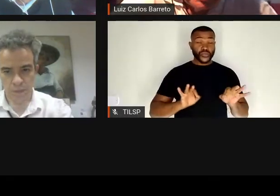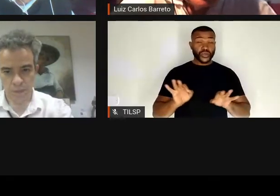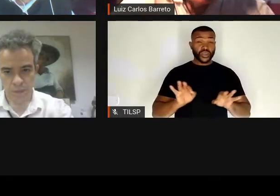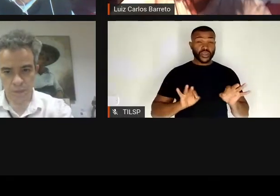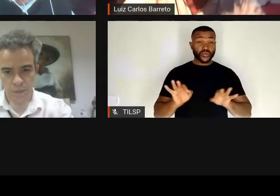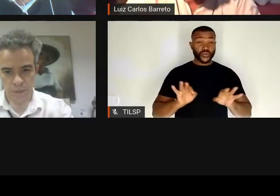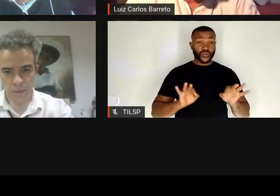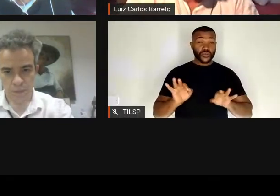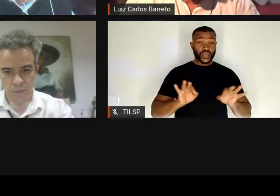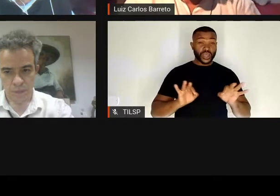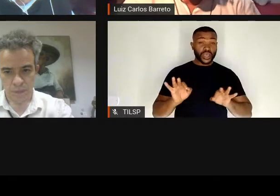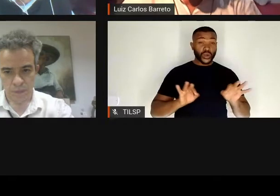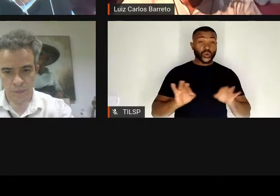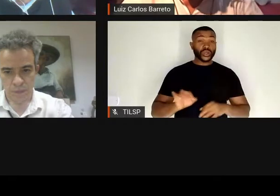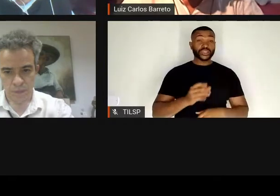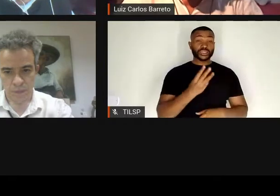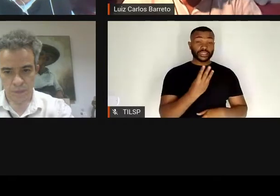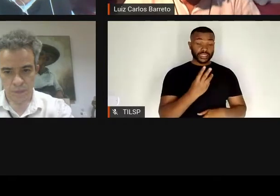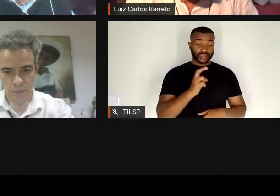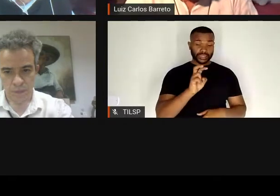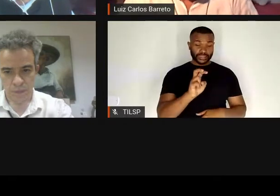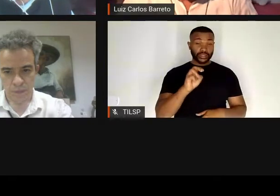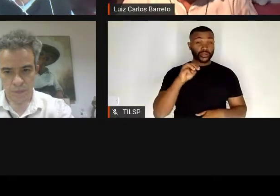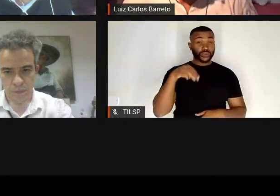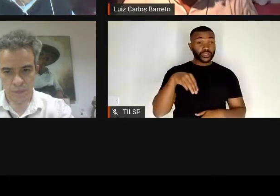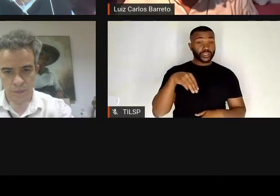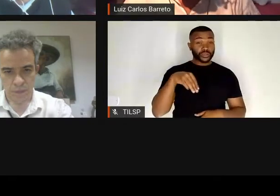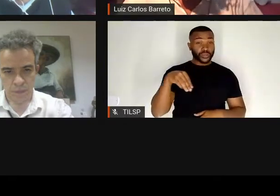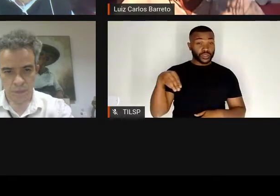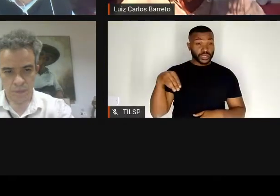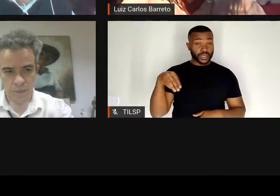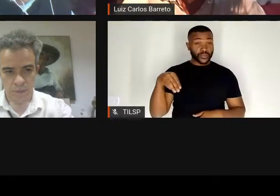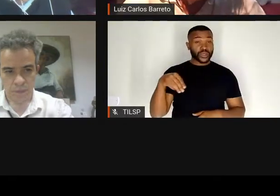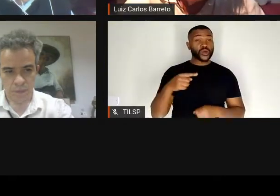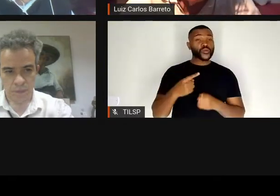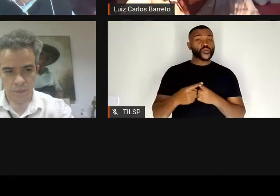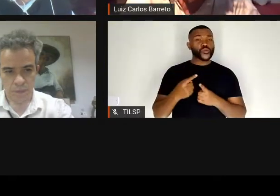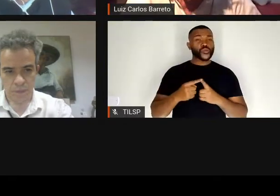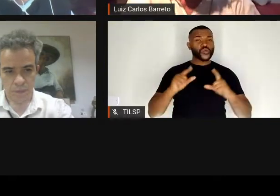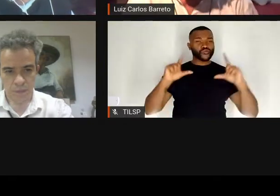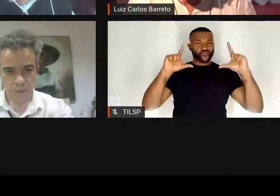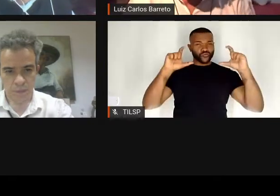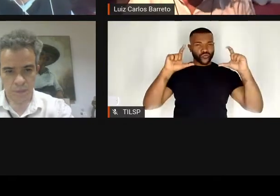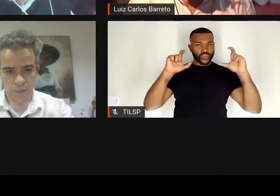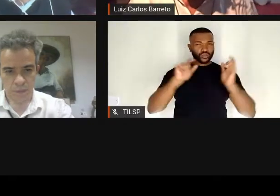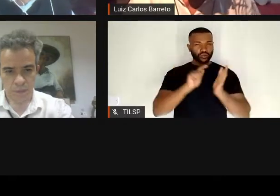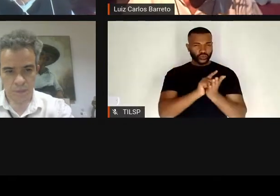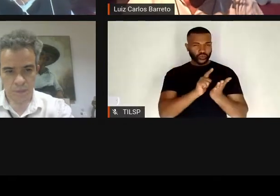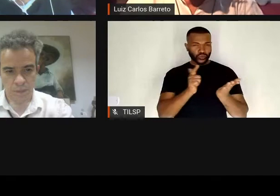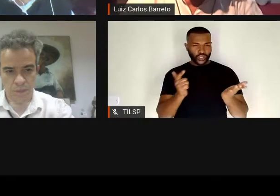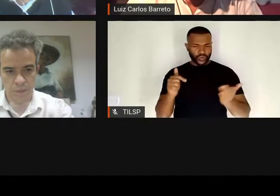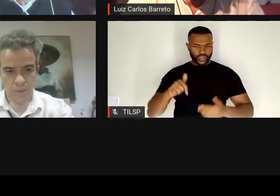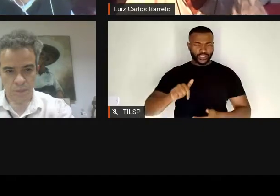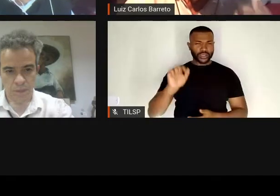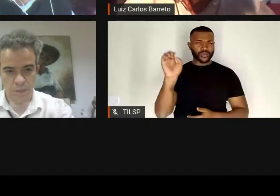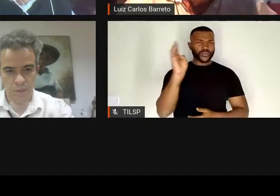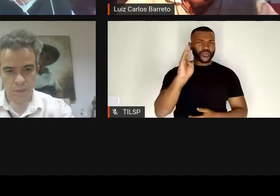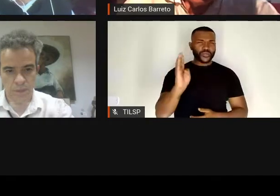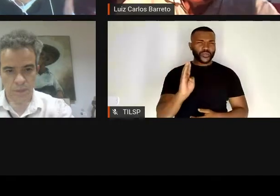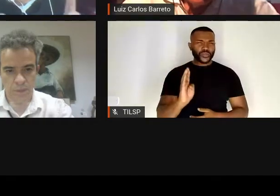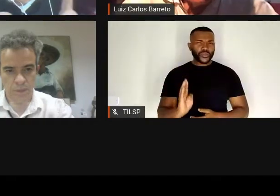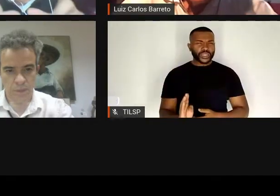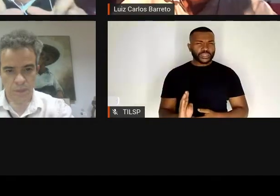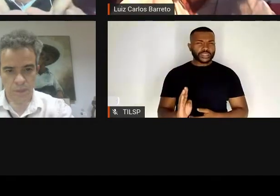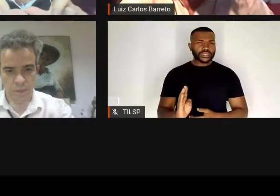o 35mm, né? Porque a fotografia jornalística no Brasil era toda